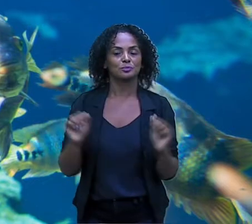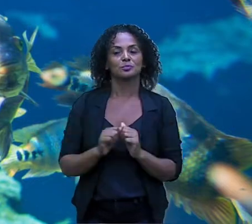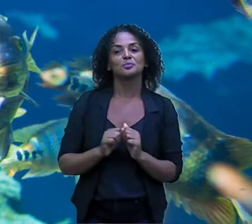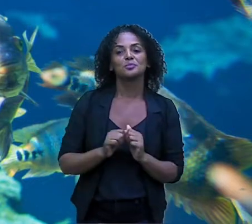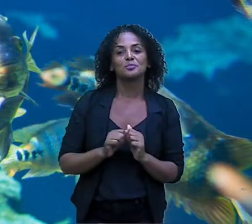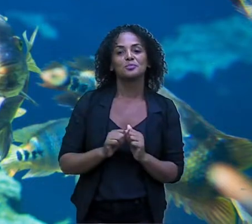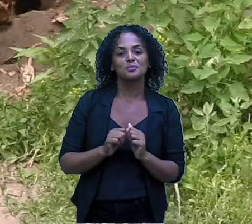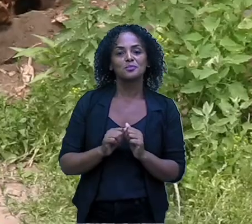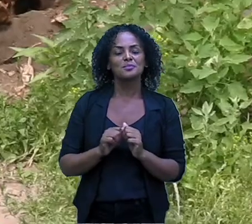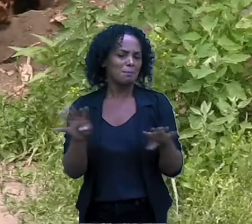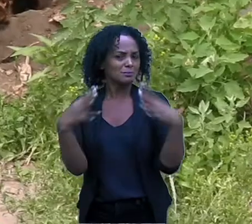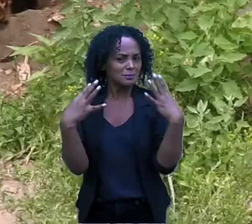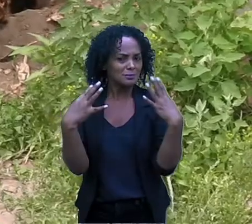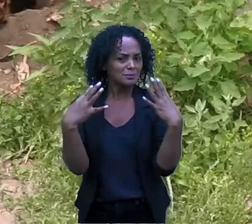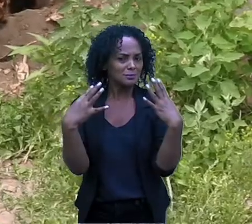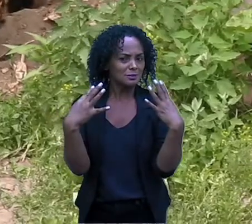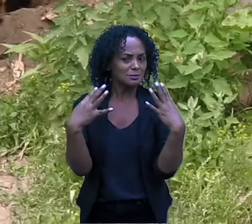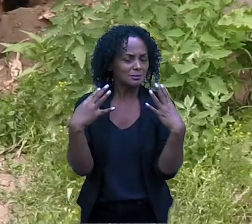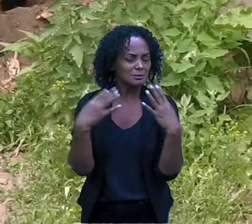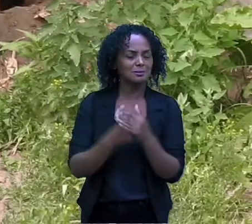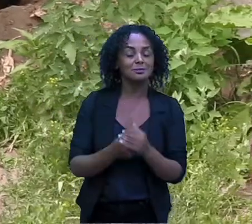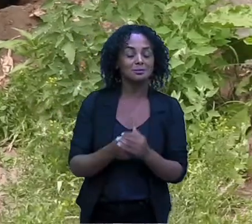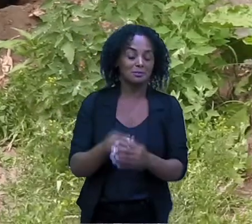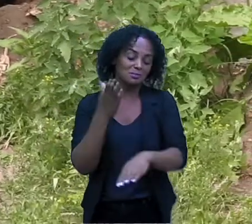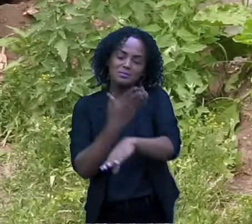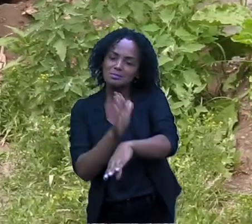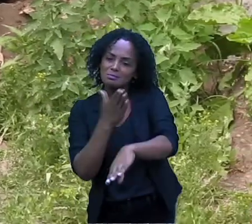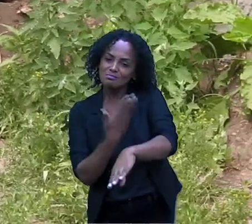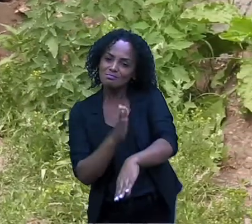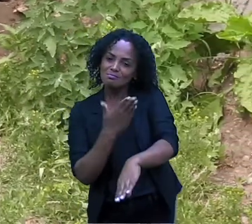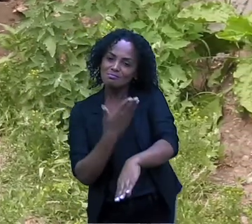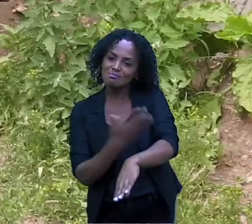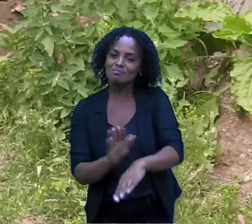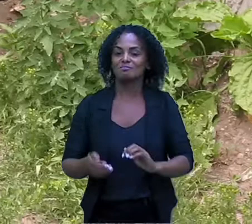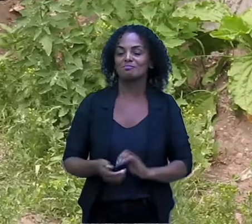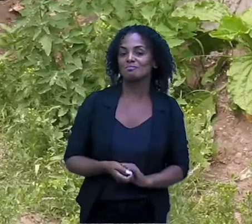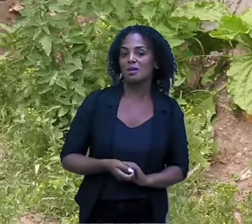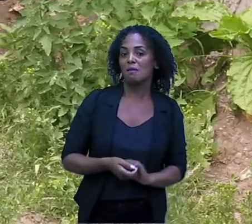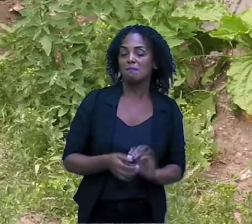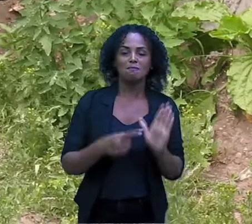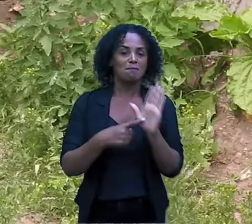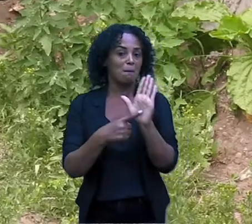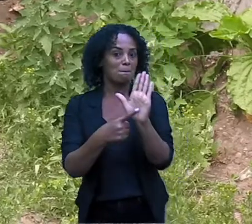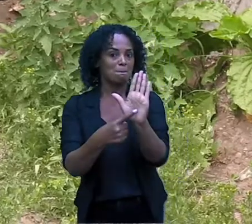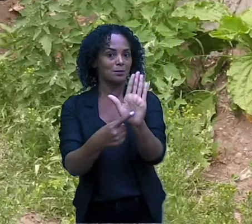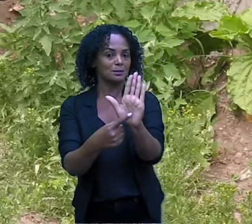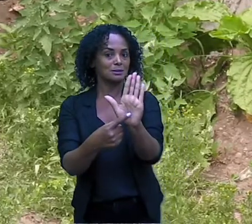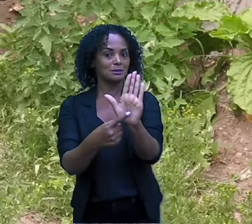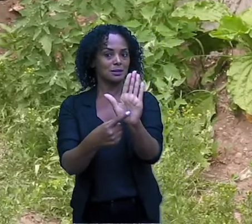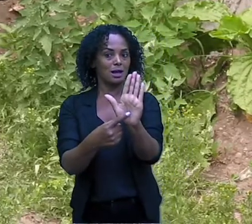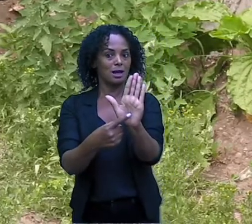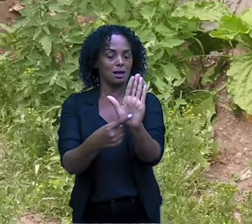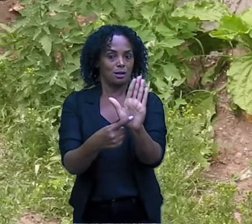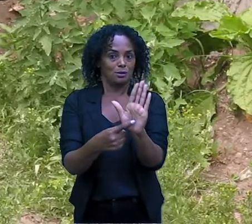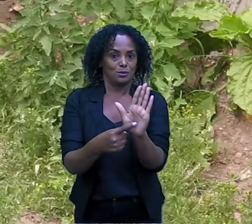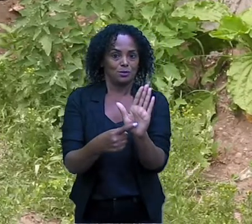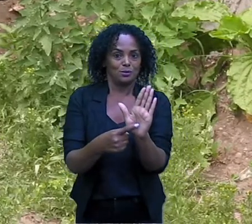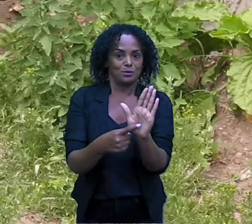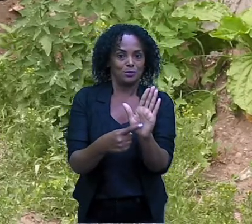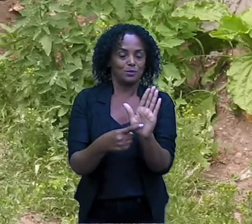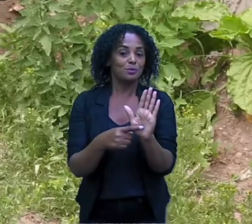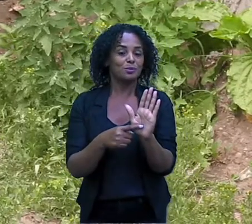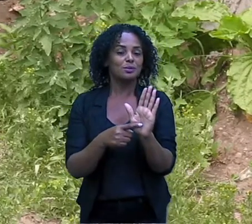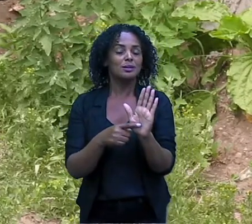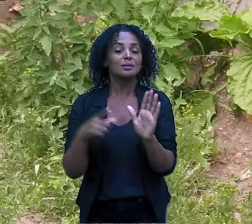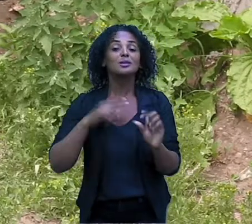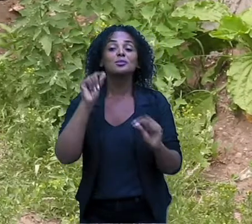ó, nossos animais. Vamos decorando aí, aprendendo aí. Vou afastar um pouquinho pra, ó, vou vir pra cá agora, ó. Do ladinho dos meninos, o que é que